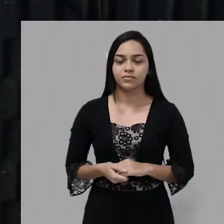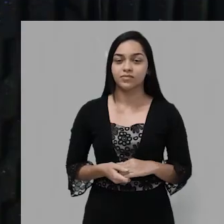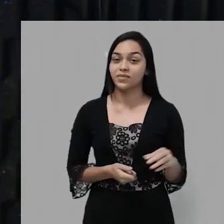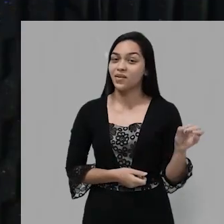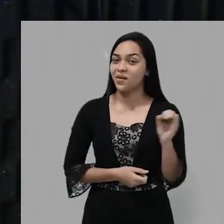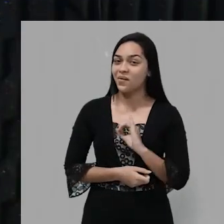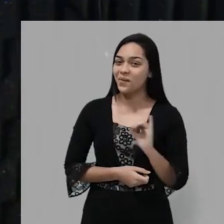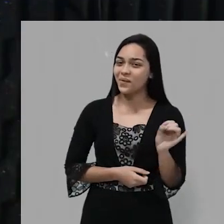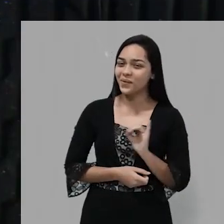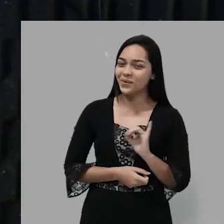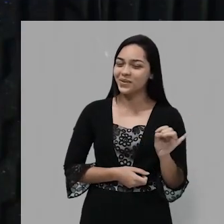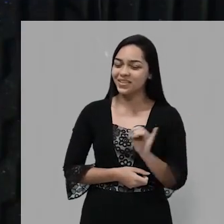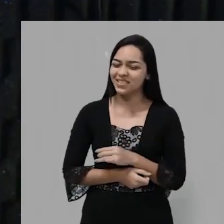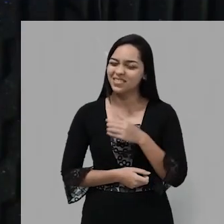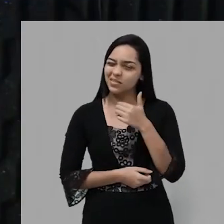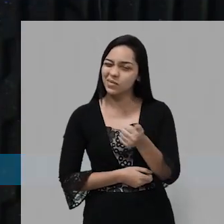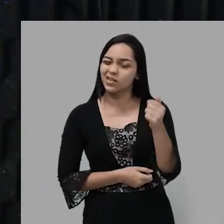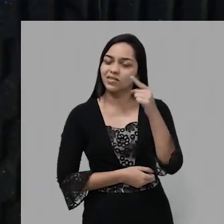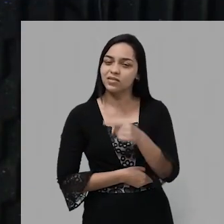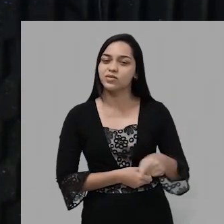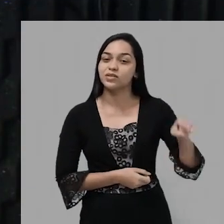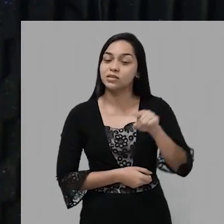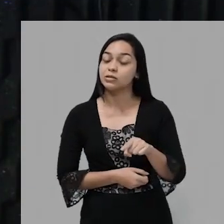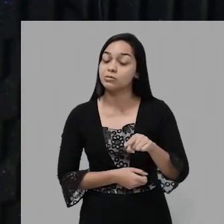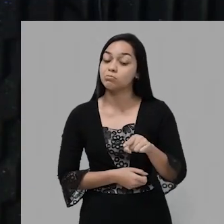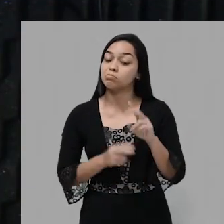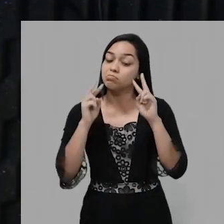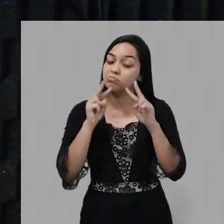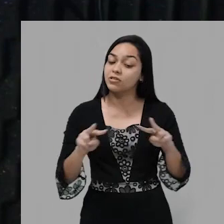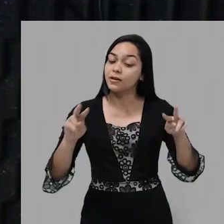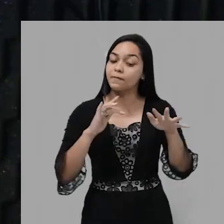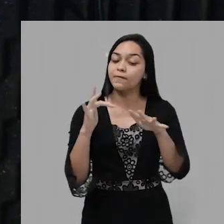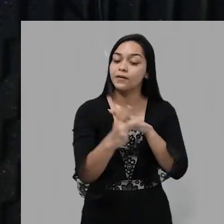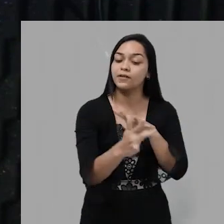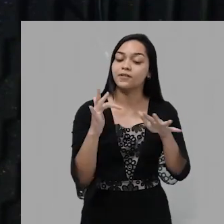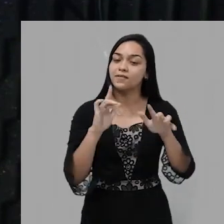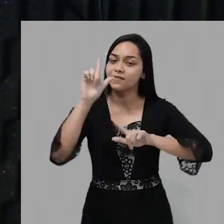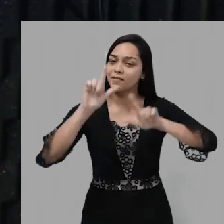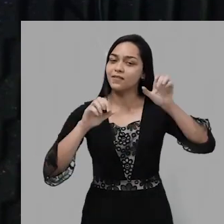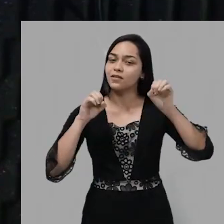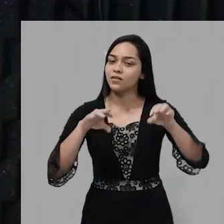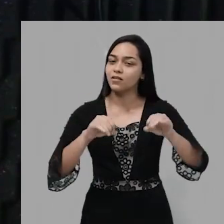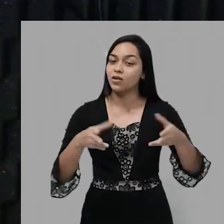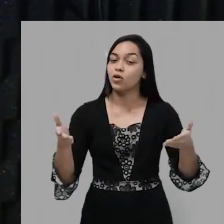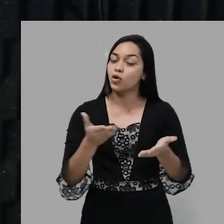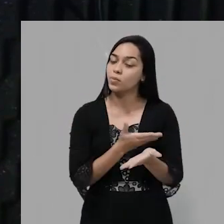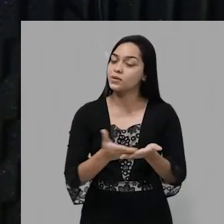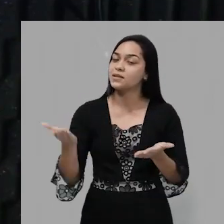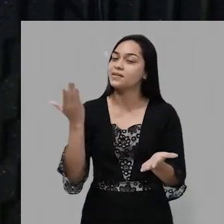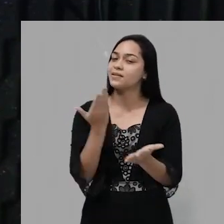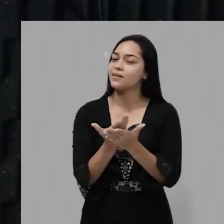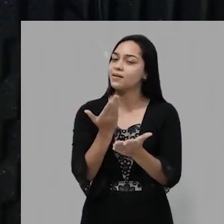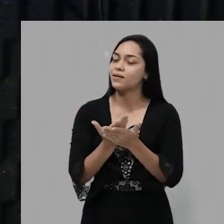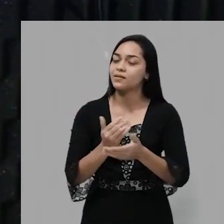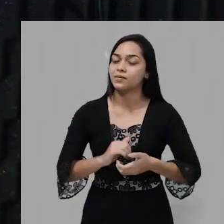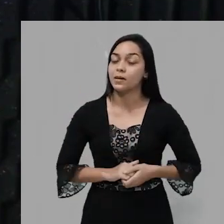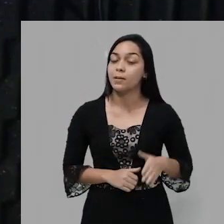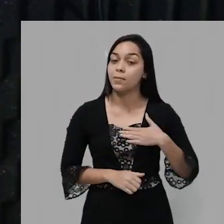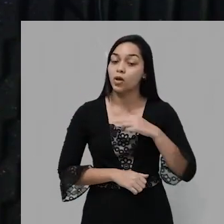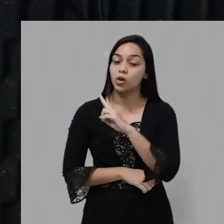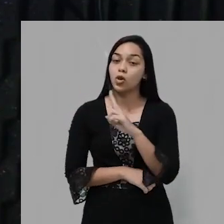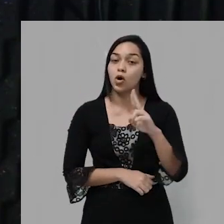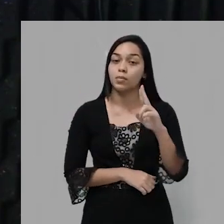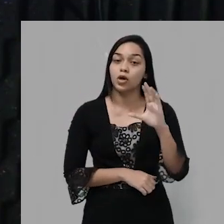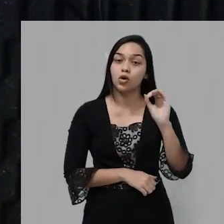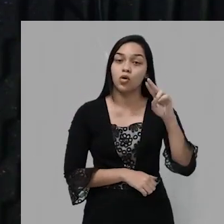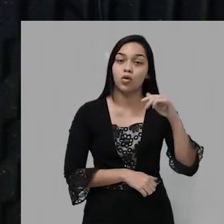Olá pessoal, tudo bem com vocês? Se liga no Portal do Estudante e na TV Educação que vamos começar mais uma aula. Sou professora